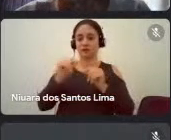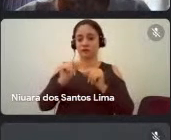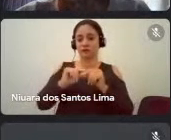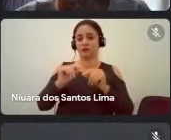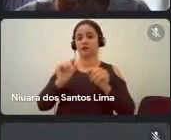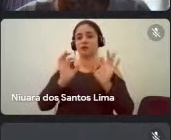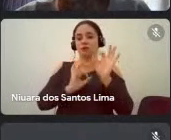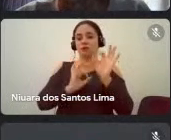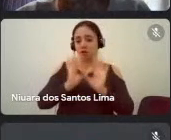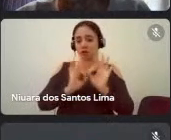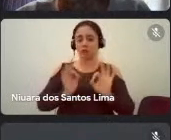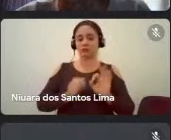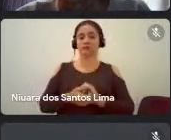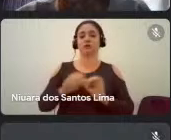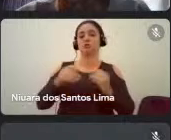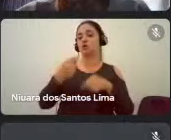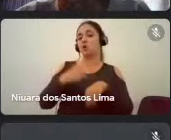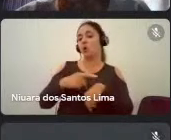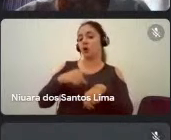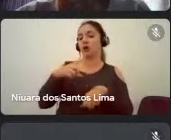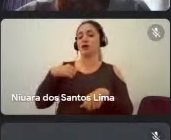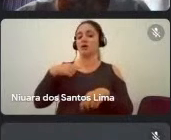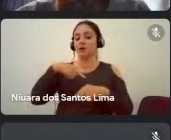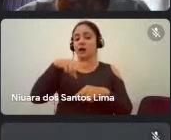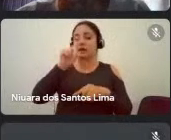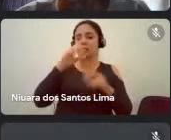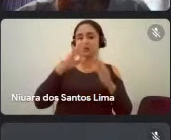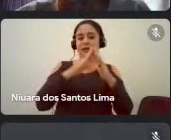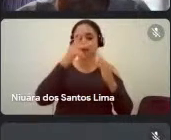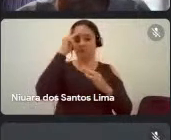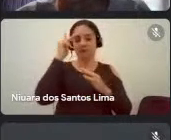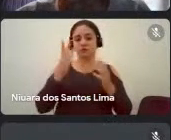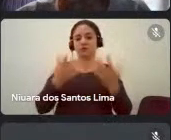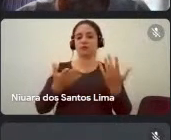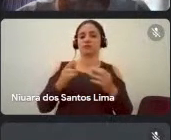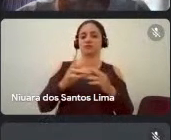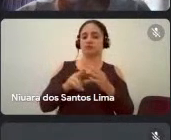transcrições, a que horas que eu ia sair para ir na casa das pessoas, etc.